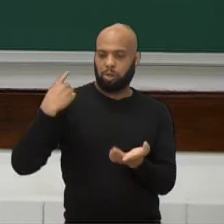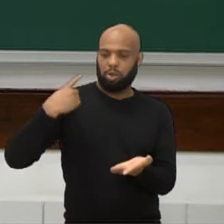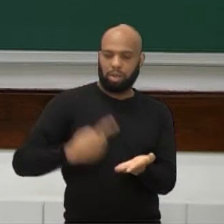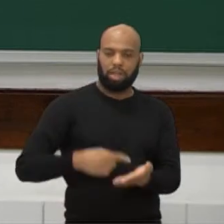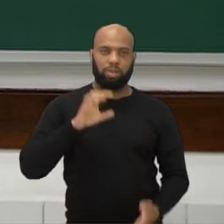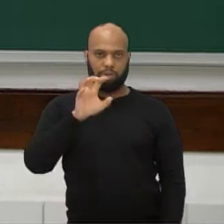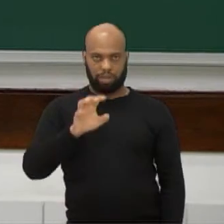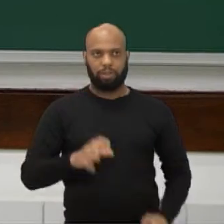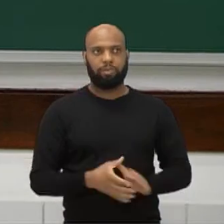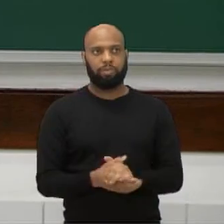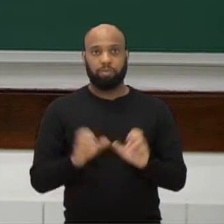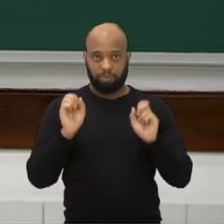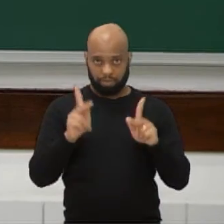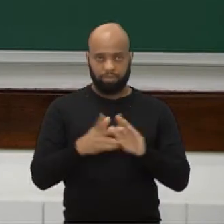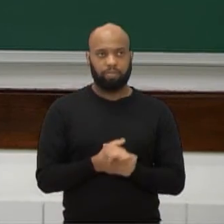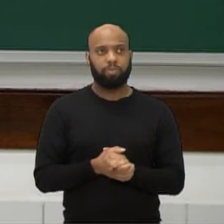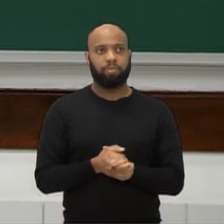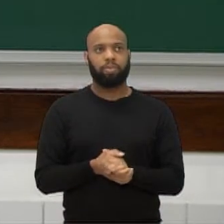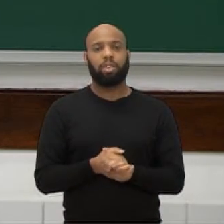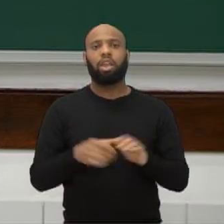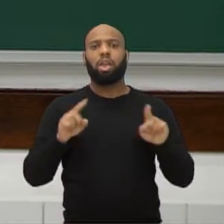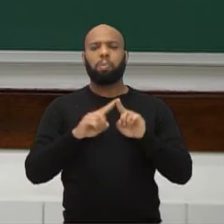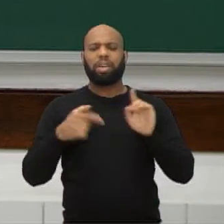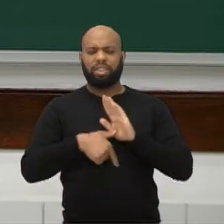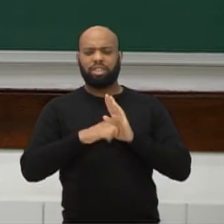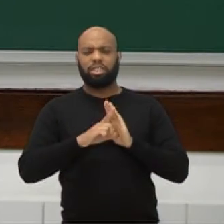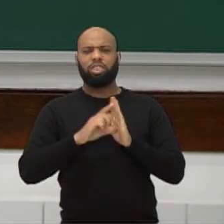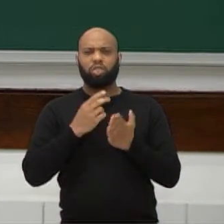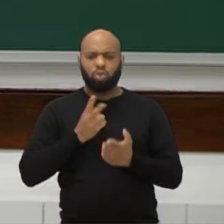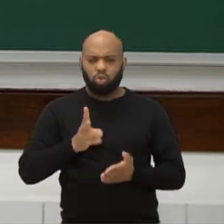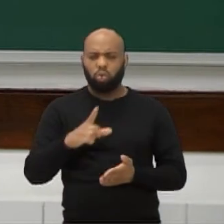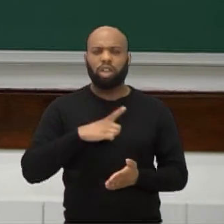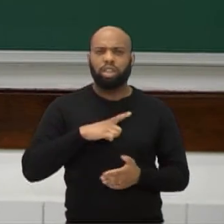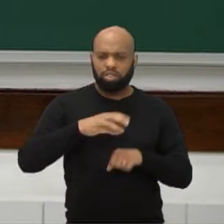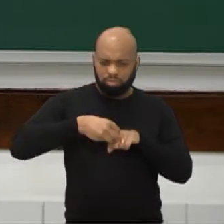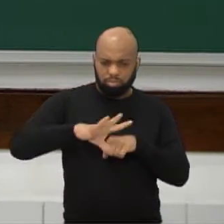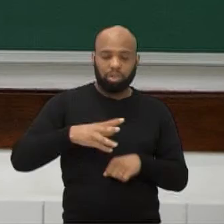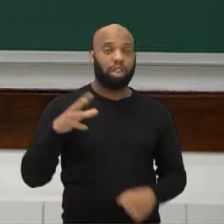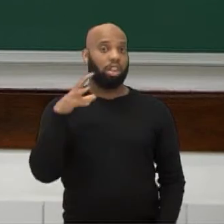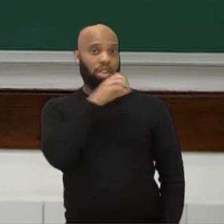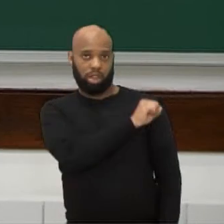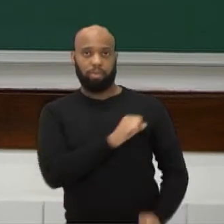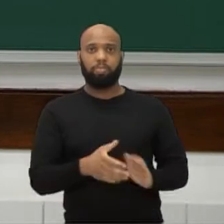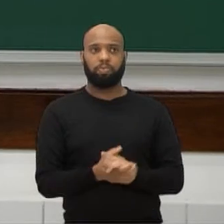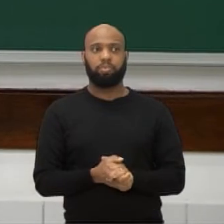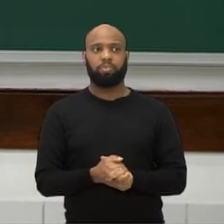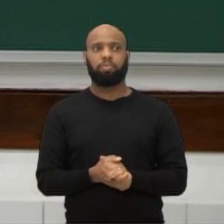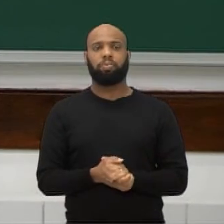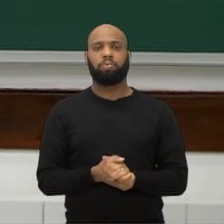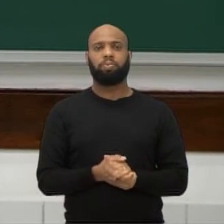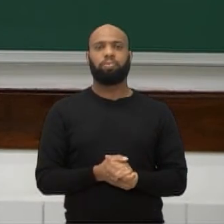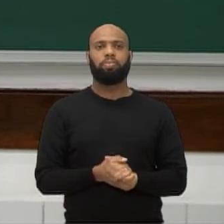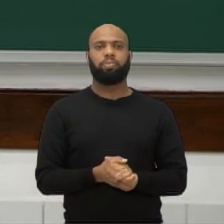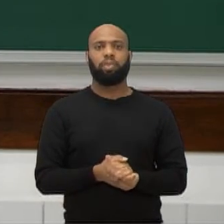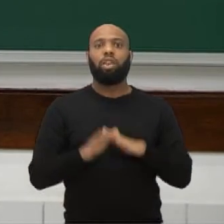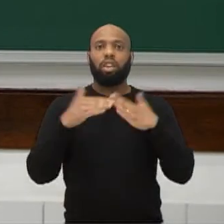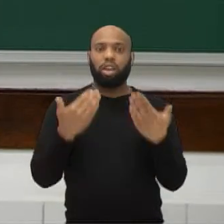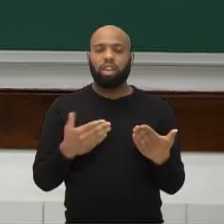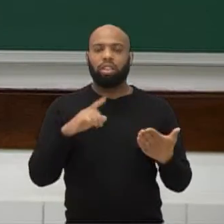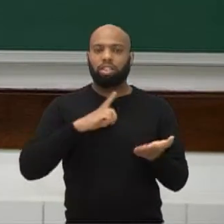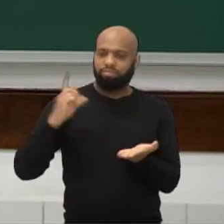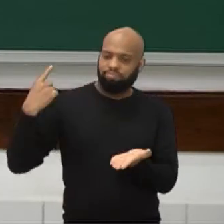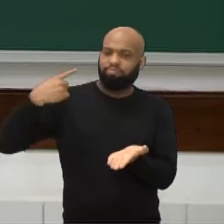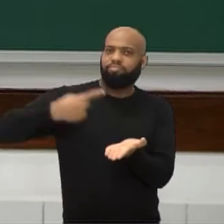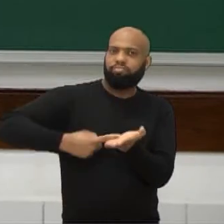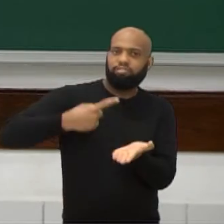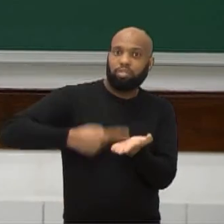tratado. Ok? Gente, antes da gente prosseguir, uma observação aqui bem rapidinho. Tá? O